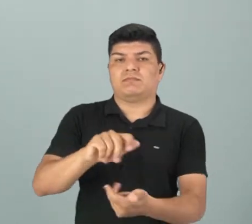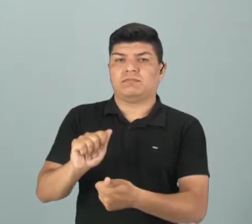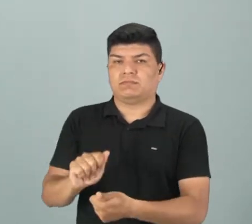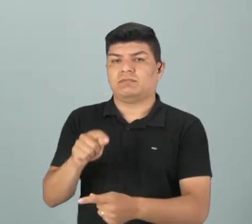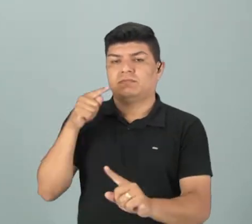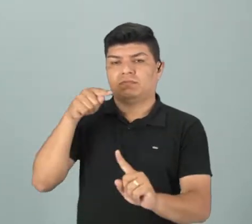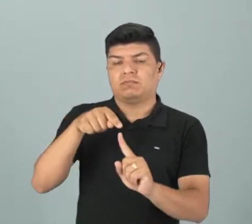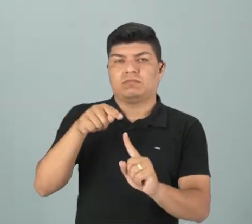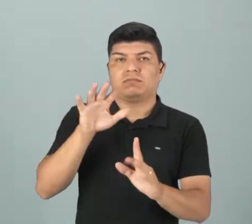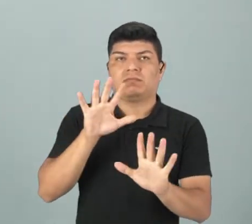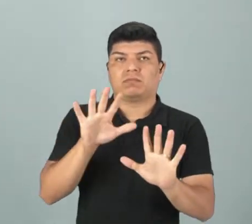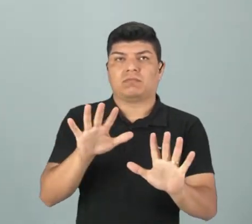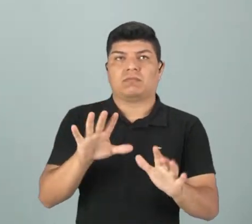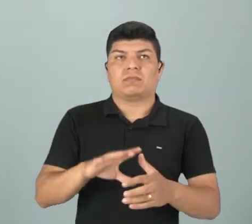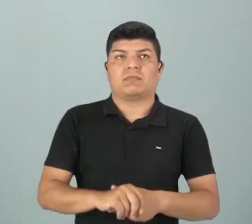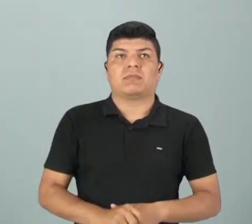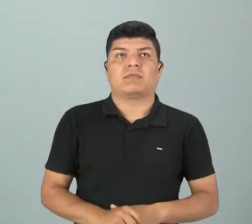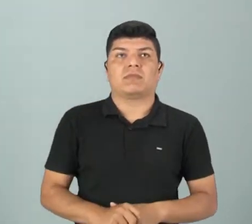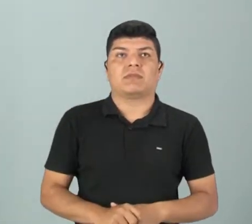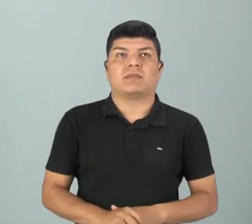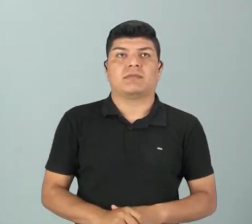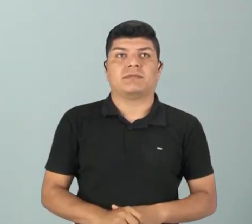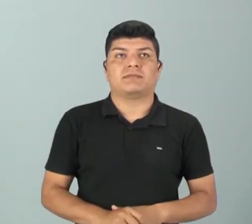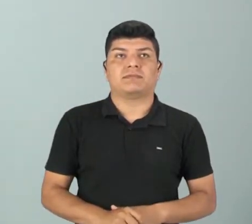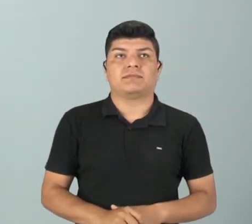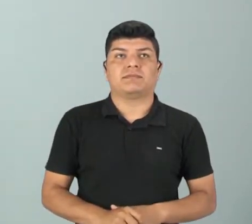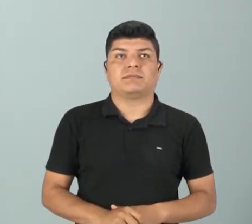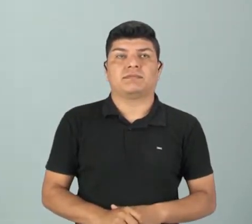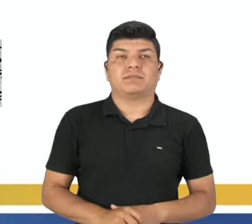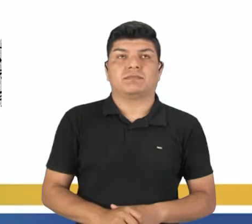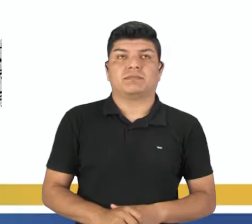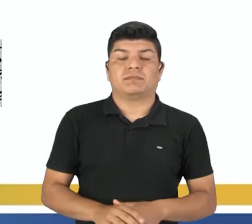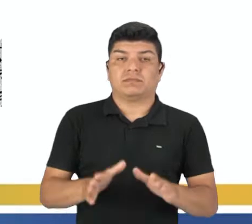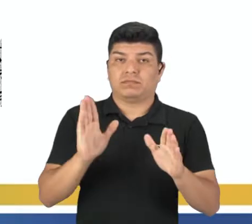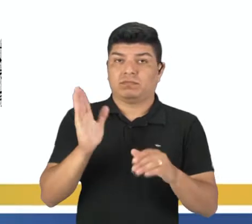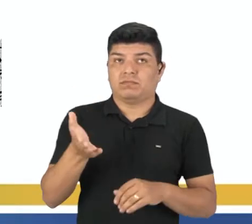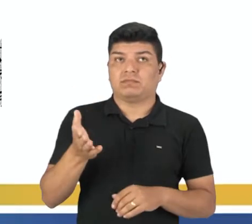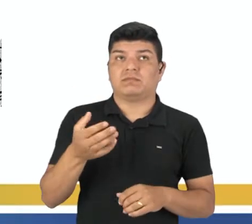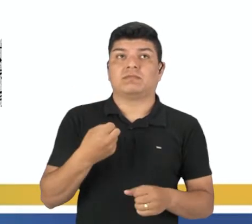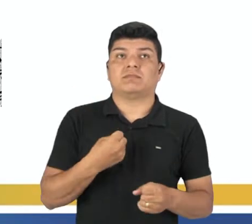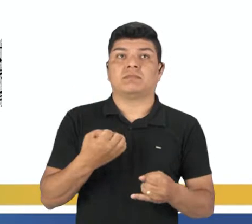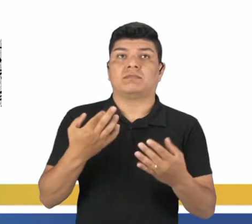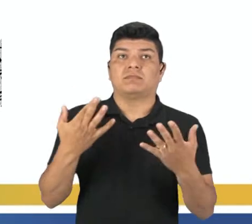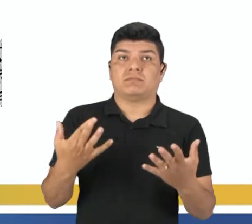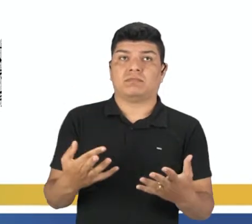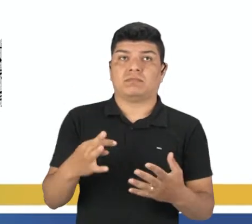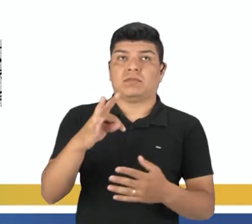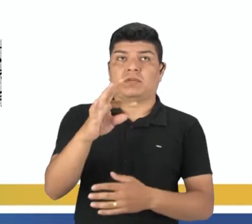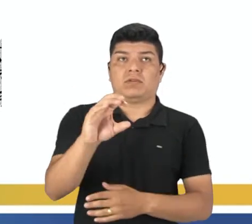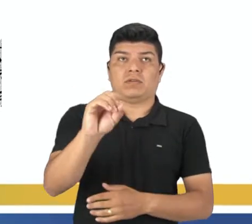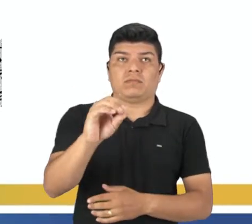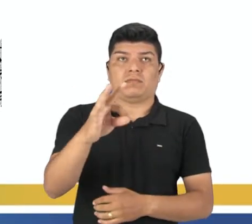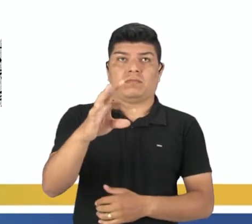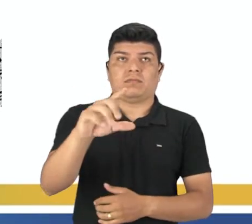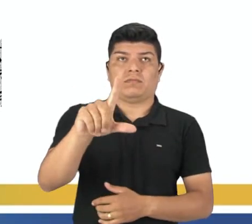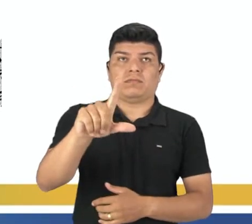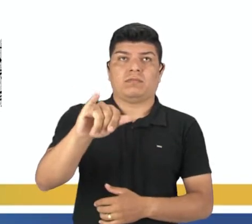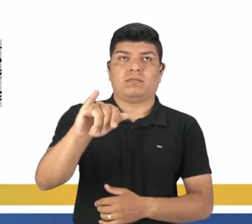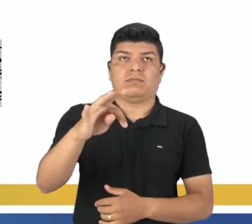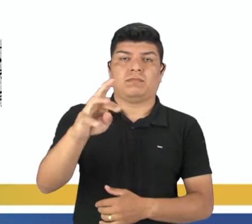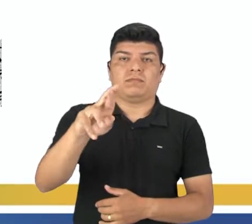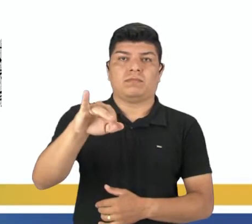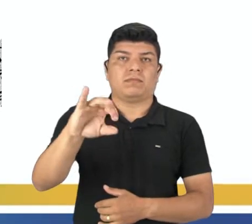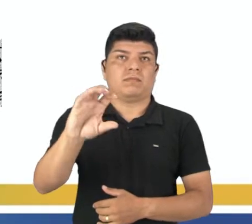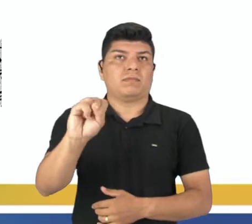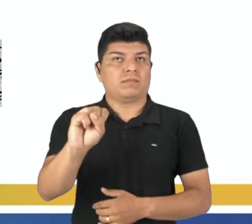nesses regimes totalitários. Observem. A gente já falou o que é o totalitarismo, o que é o autoritarismo, e agora a